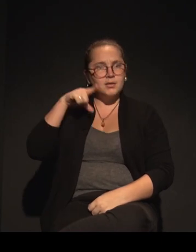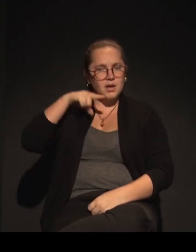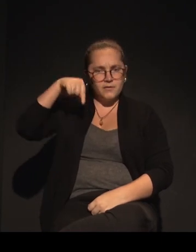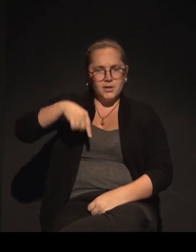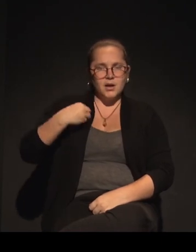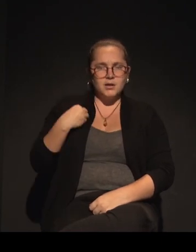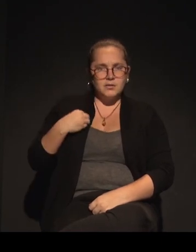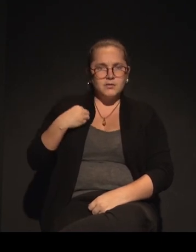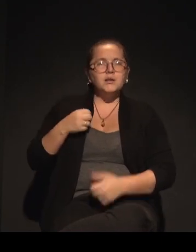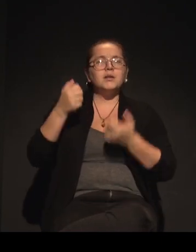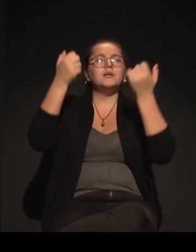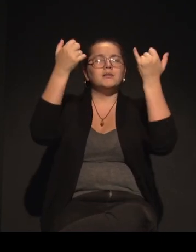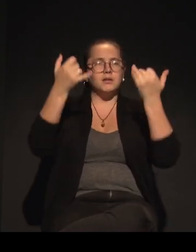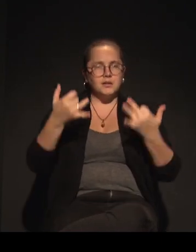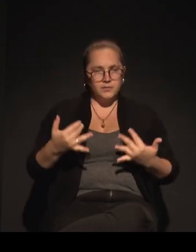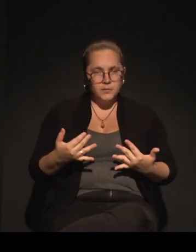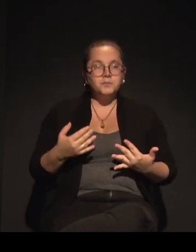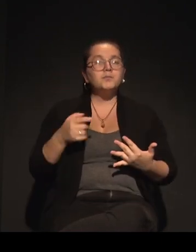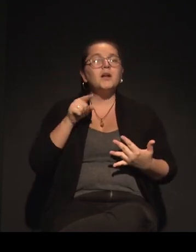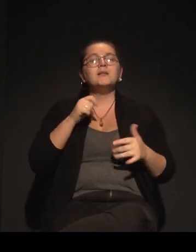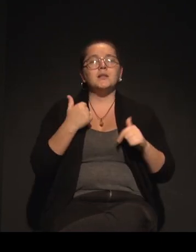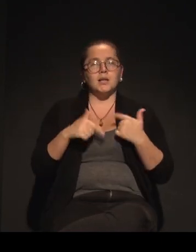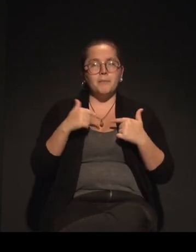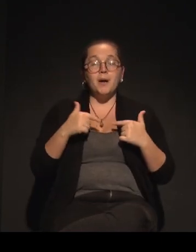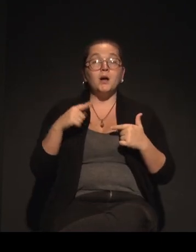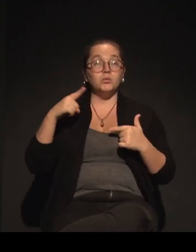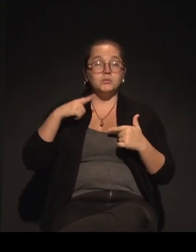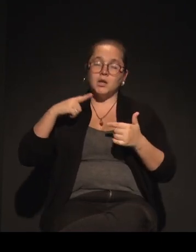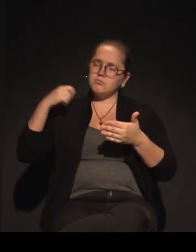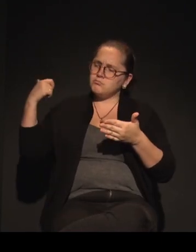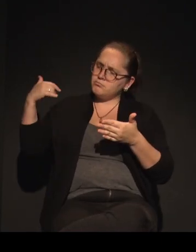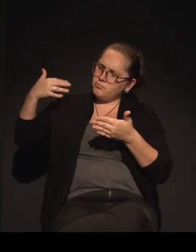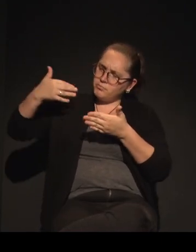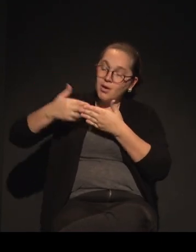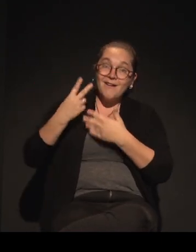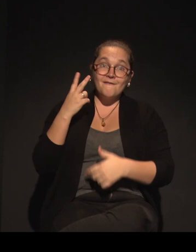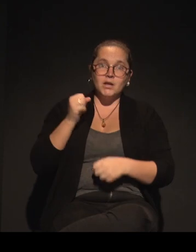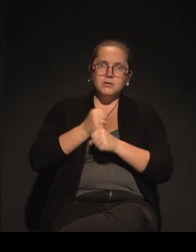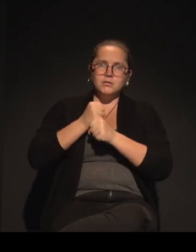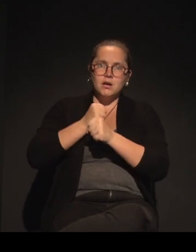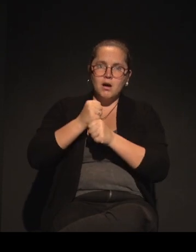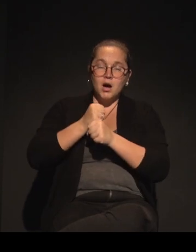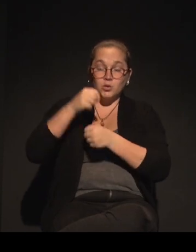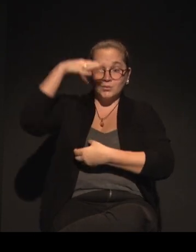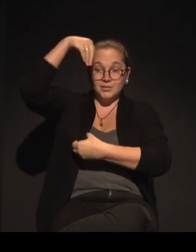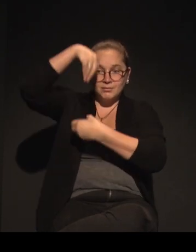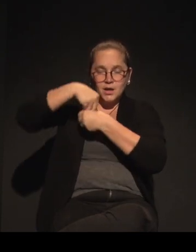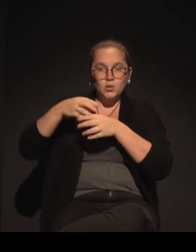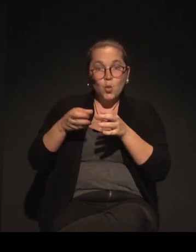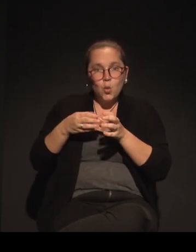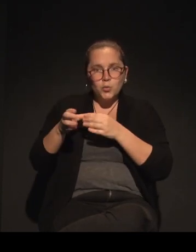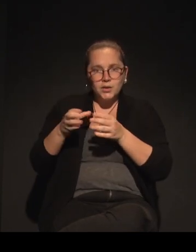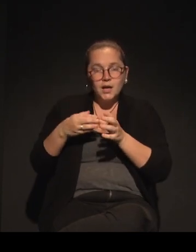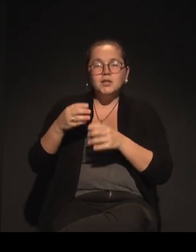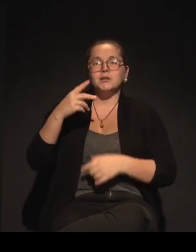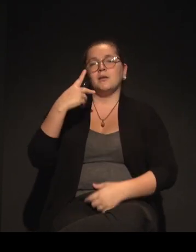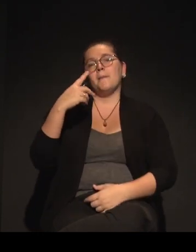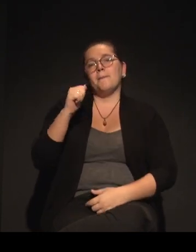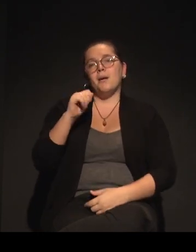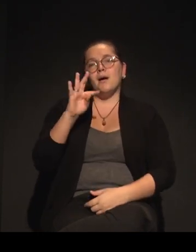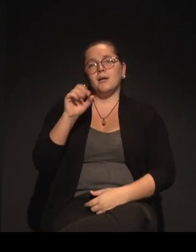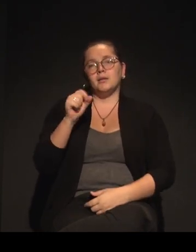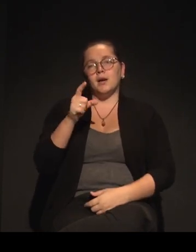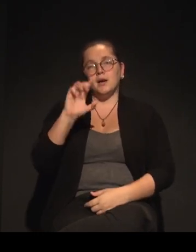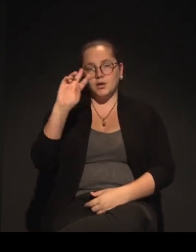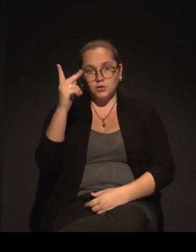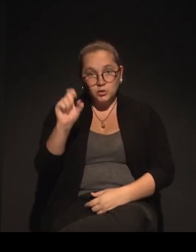é que a gente já vem há mais de 20 anos desempenhando nas comunidades pataxó que é um trabalho é sobre